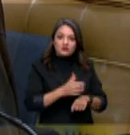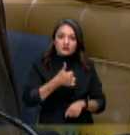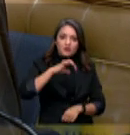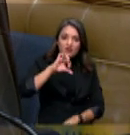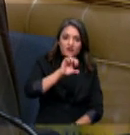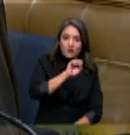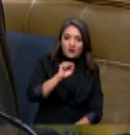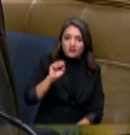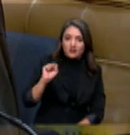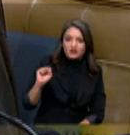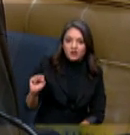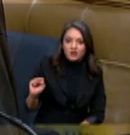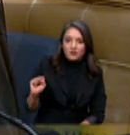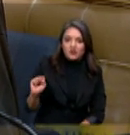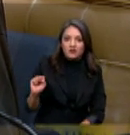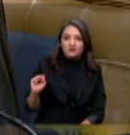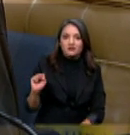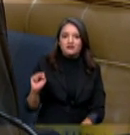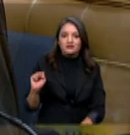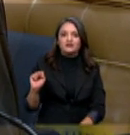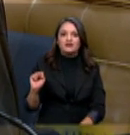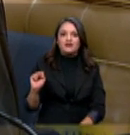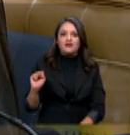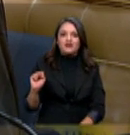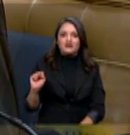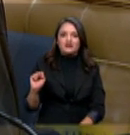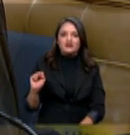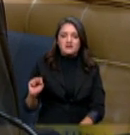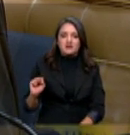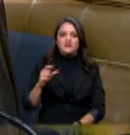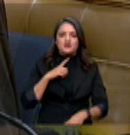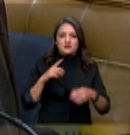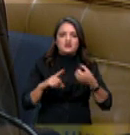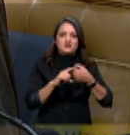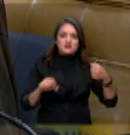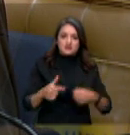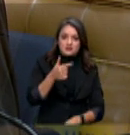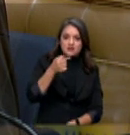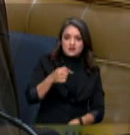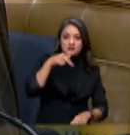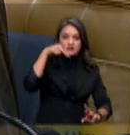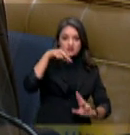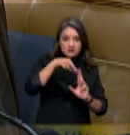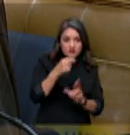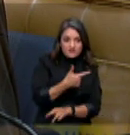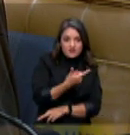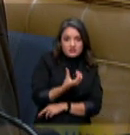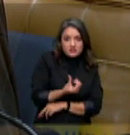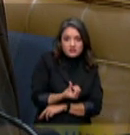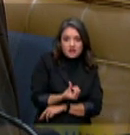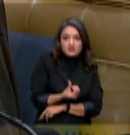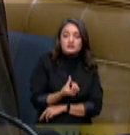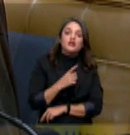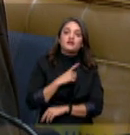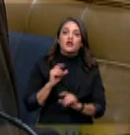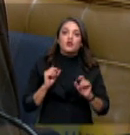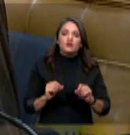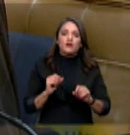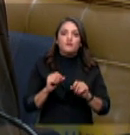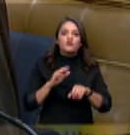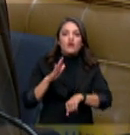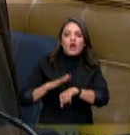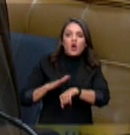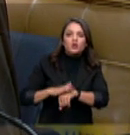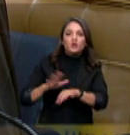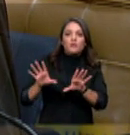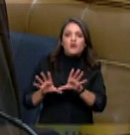a Constituição Cidadã, em seu artigo 7º, inciso 26, prestigiou a autonomia